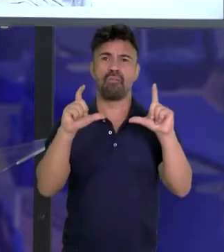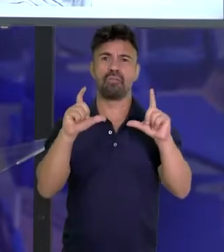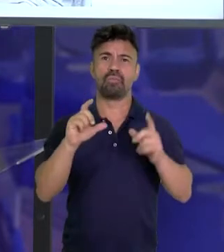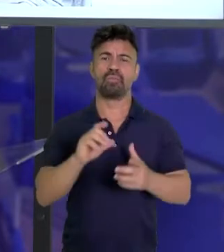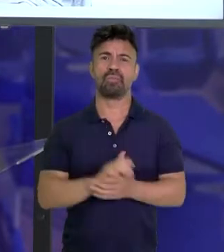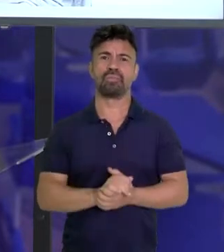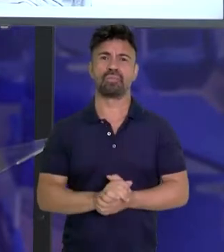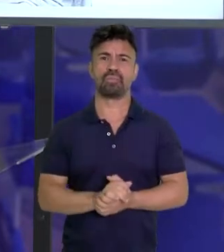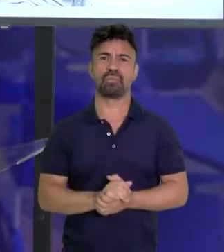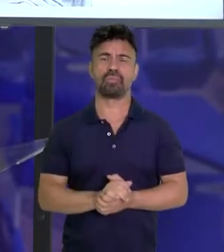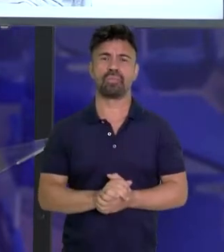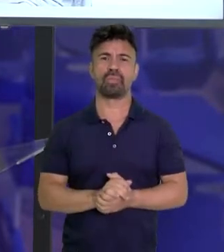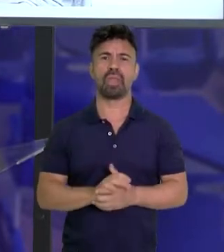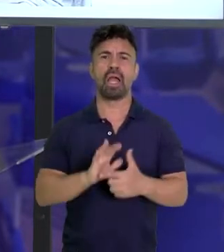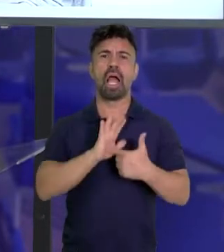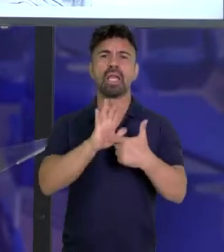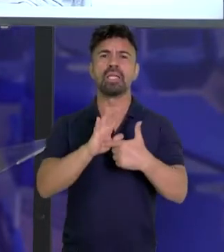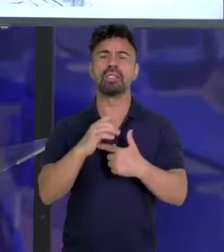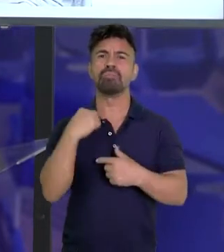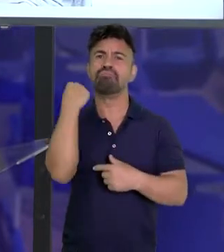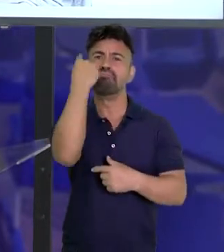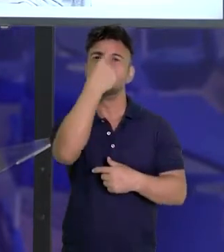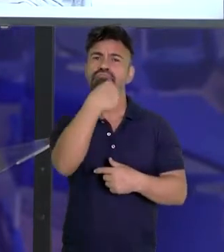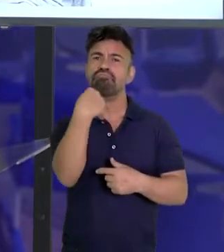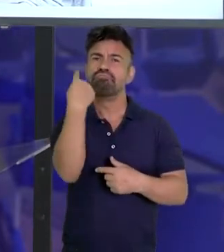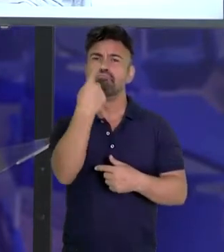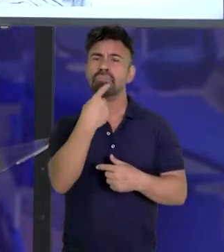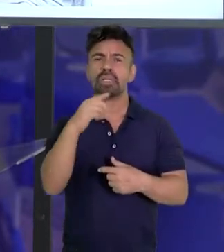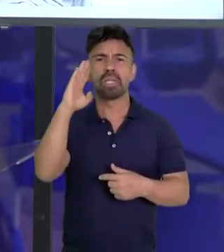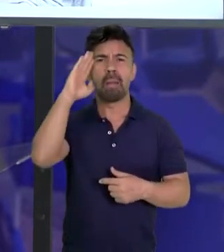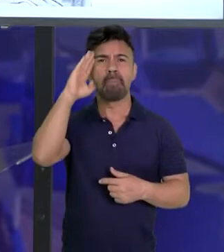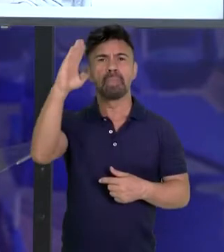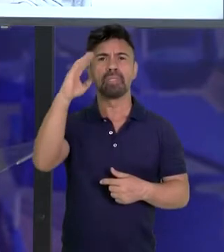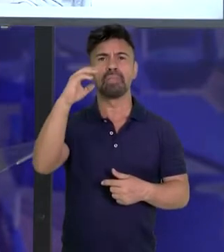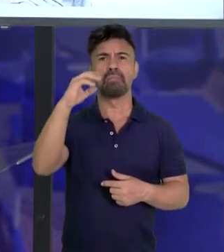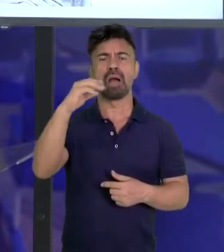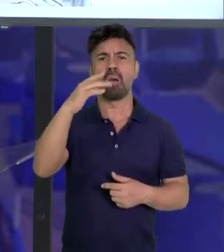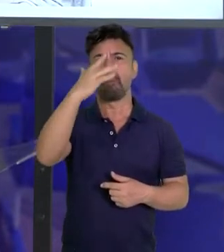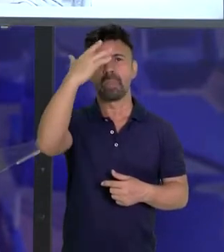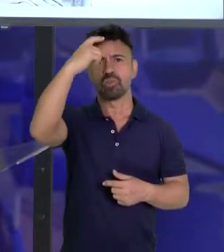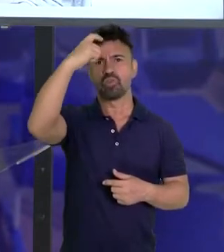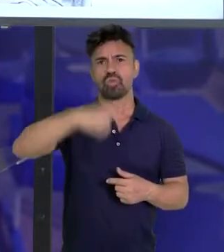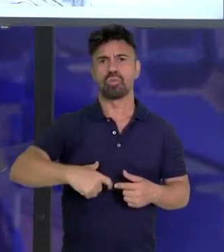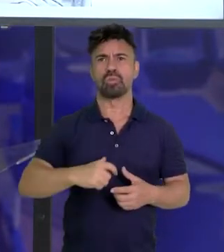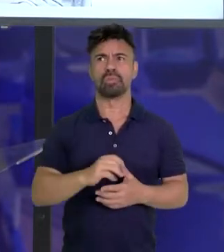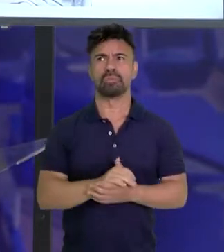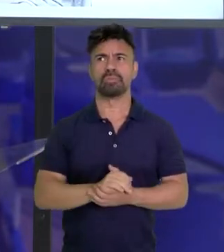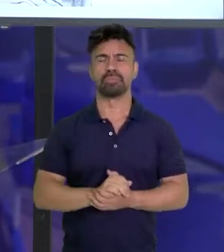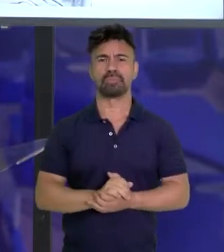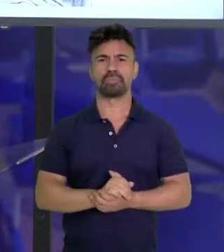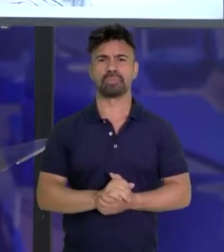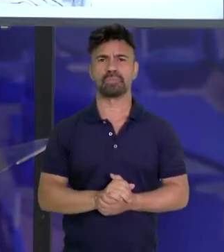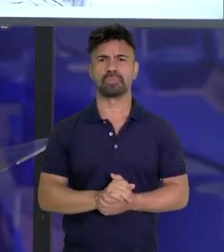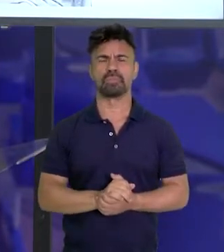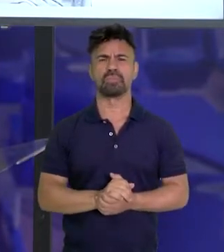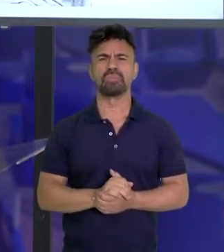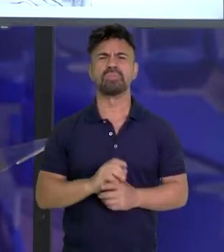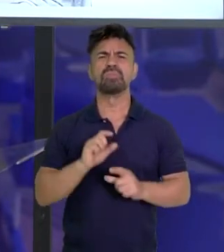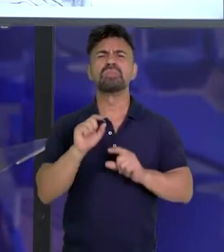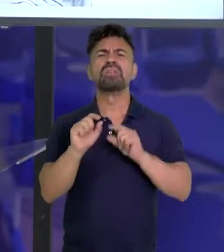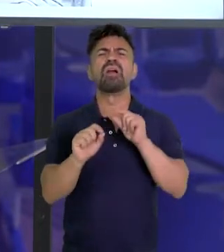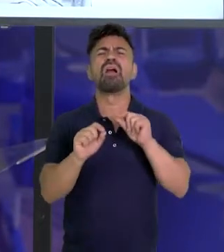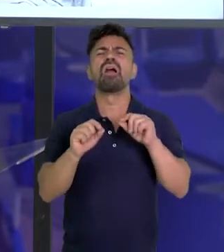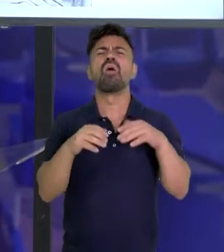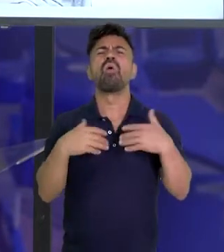imagem e na expressão dessa mulher que é a principal personagem desse retrato. Que